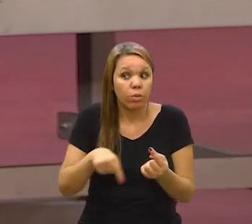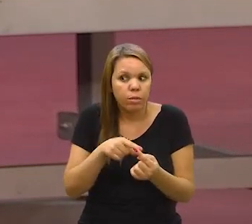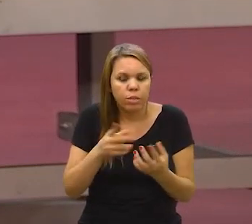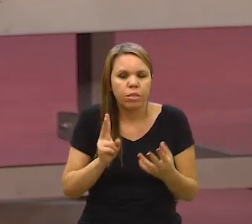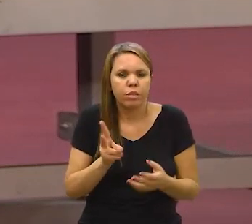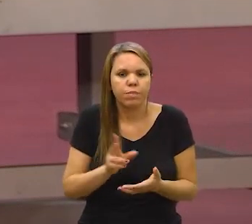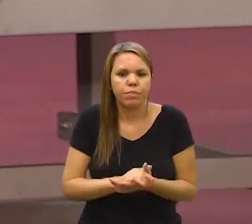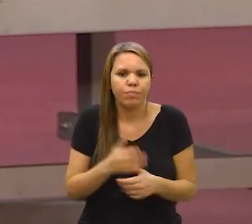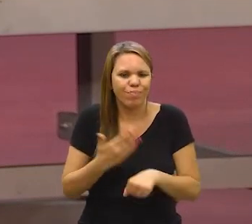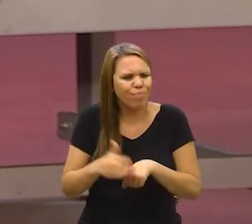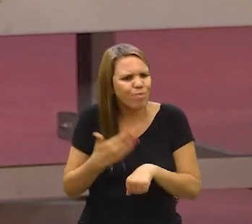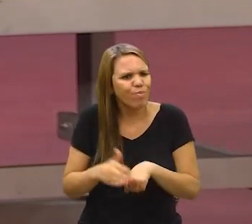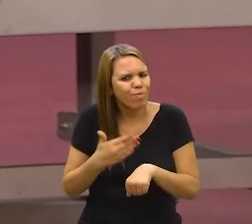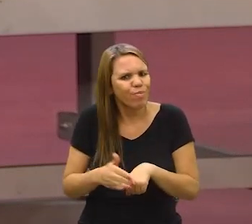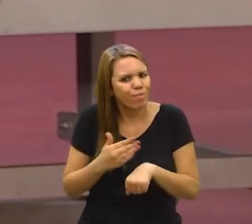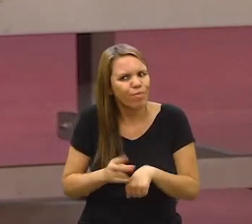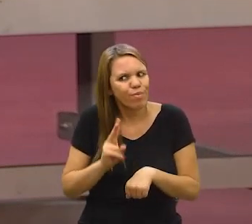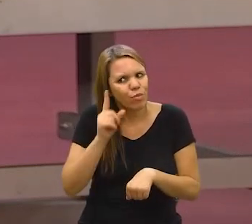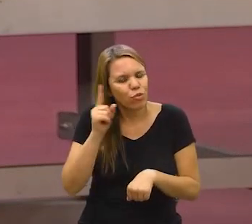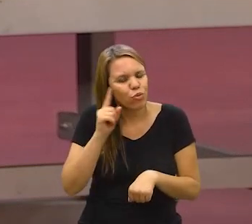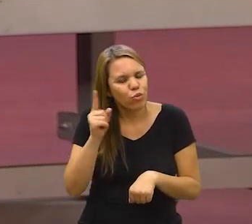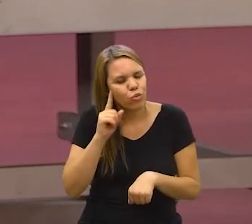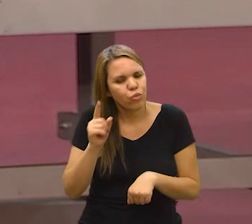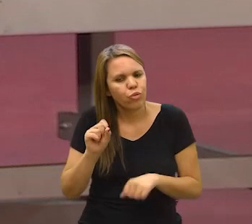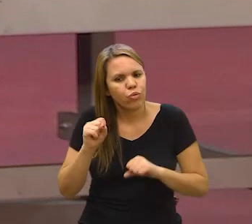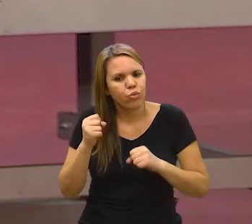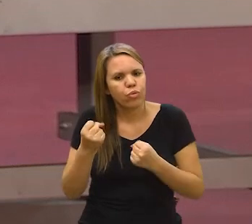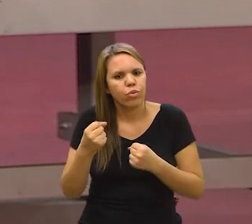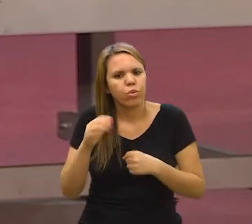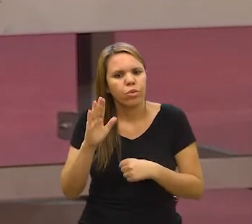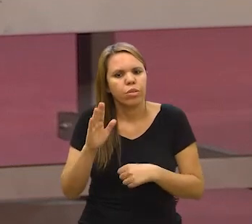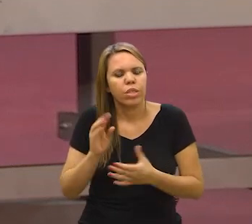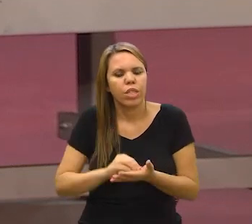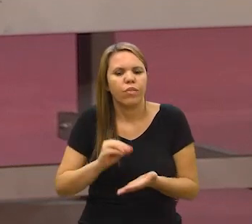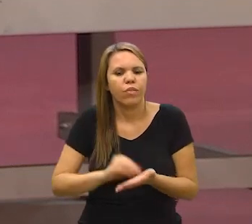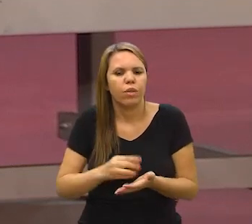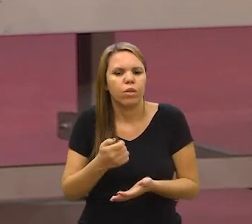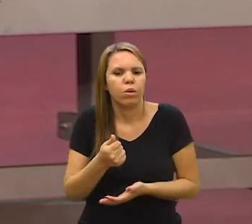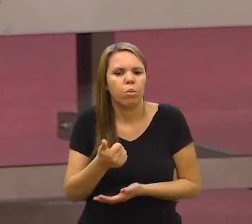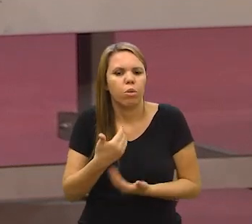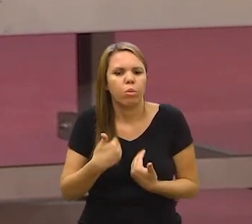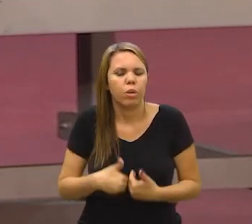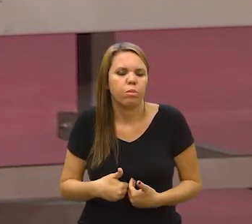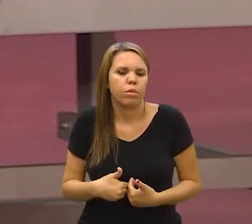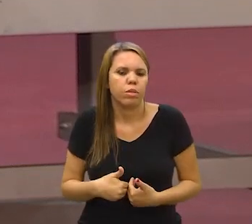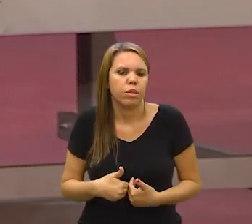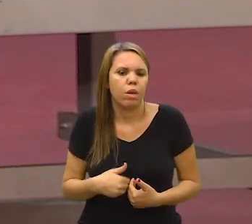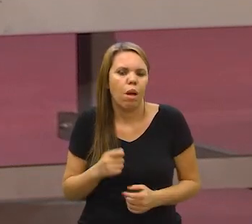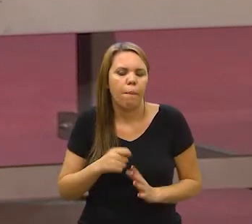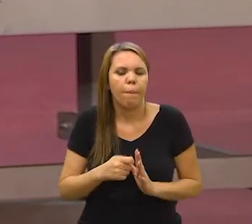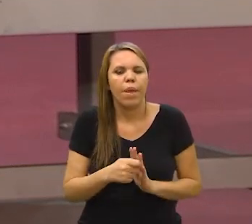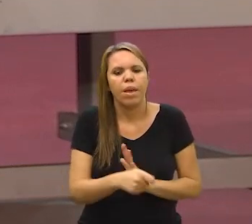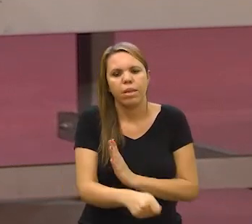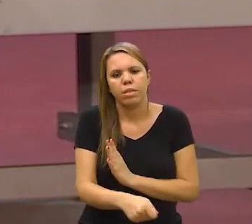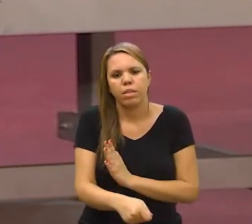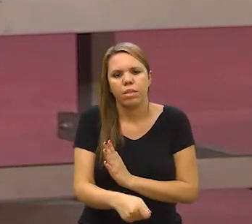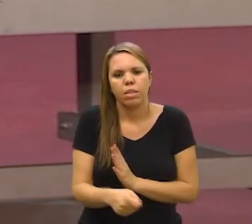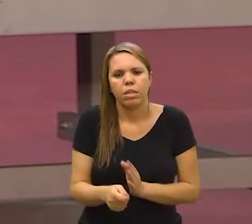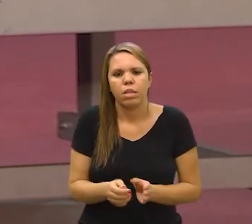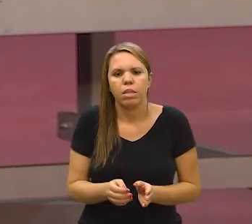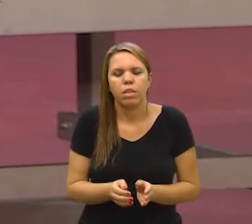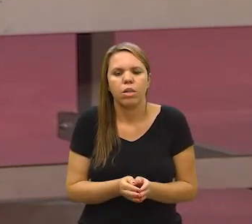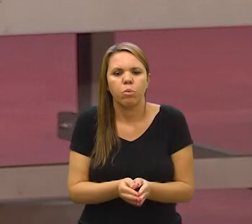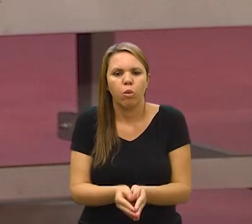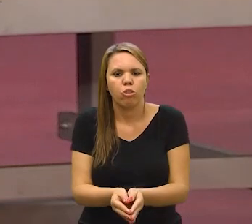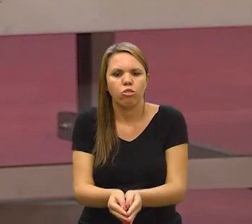objetivo. O que faz a gente treinar todo dia cada vez mais forte é o objetivo. E isso estava faltando um pouco para mim. Então eu passei alguns meses em Mogi